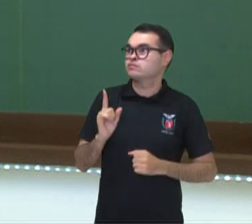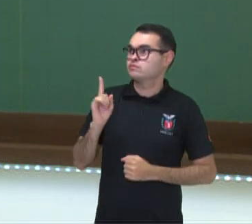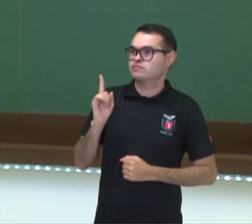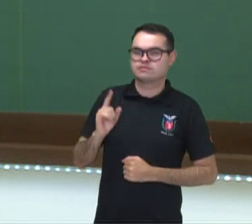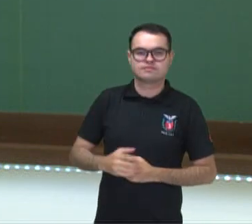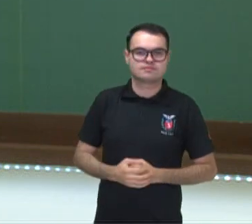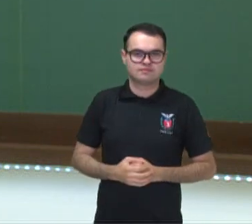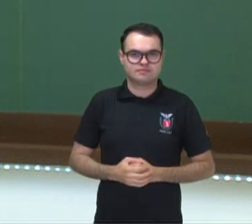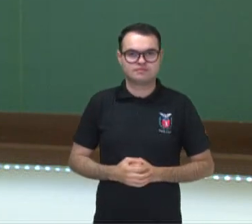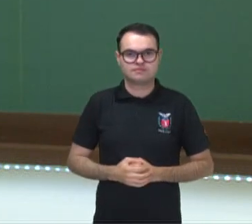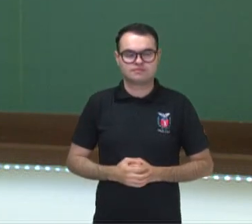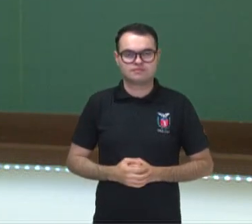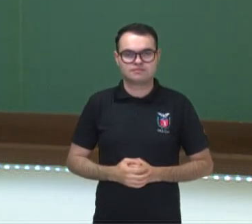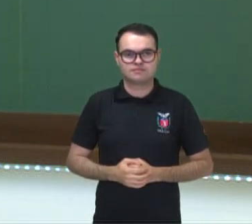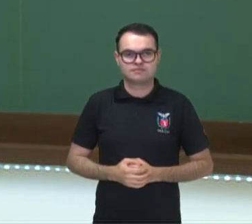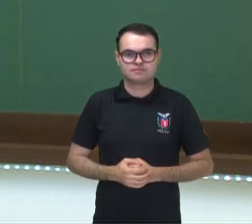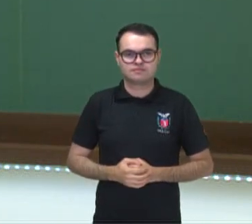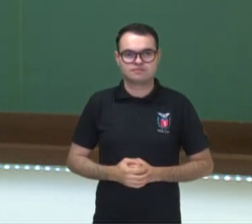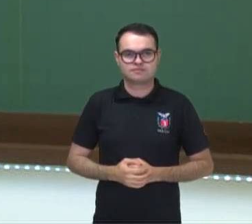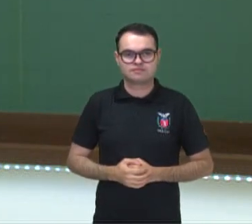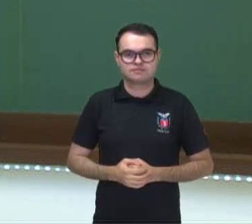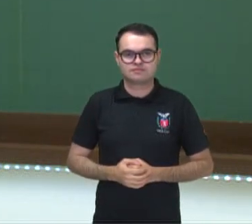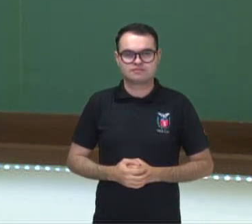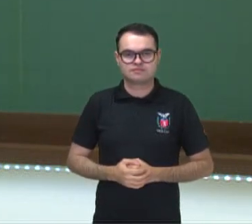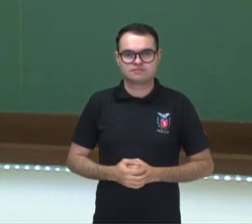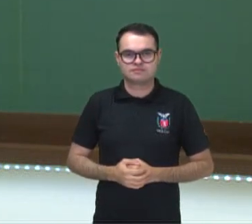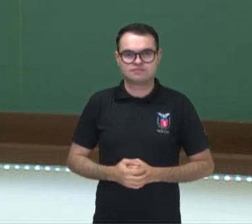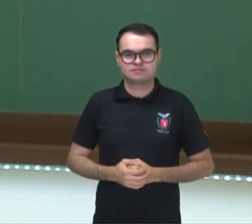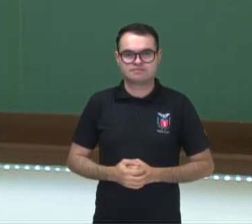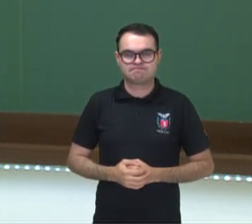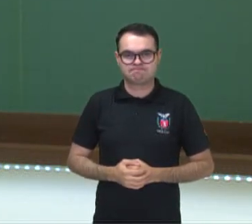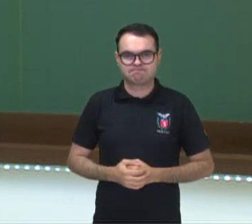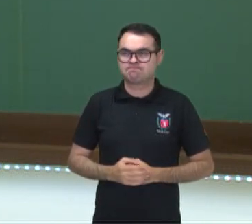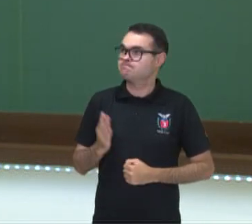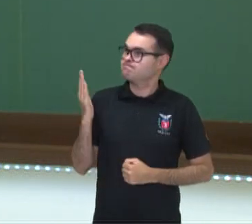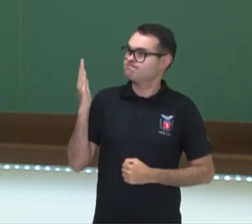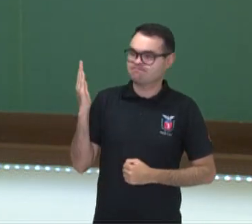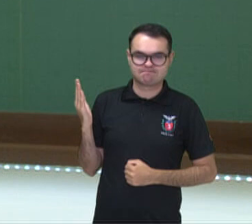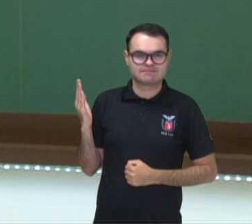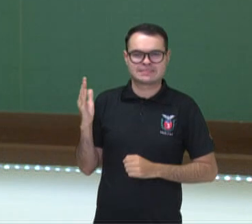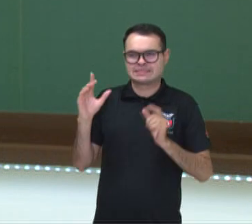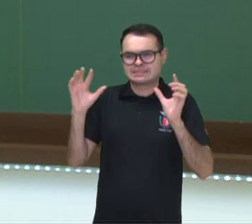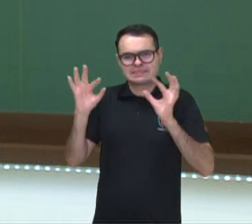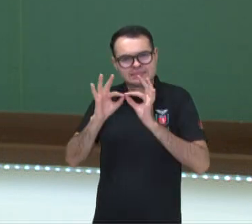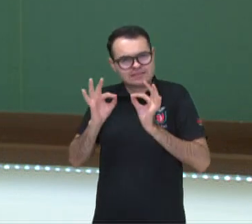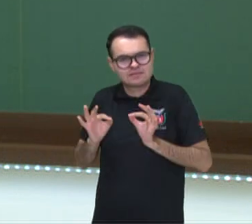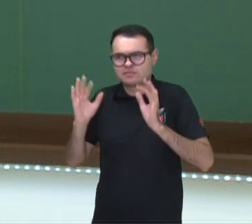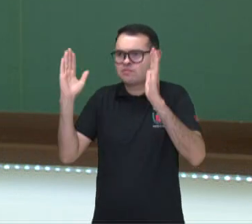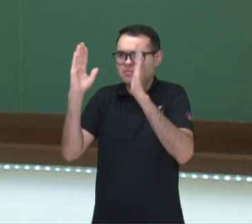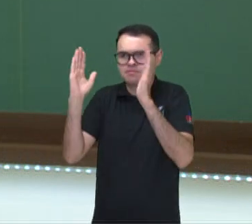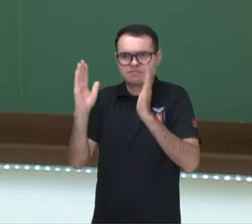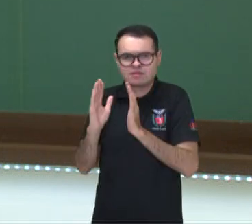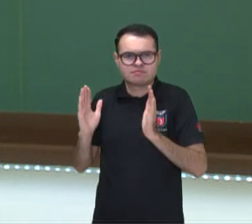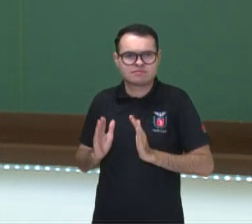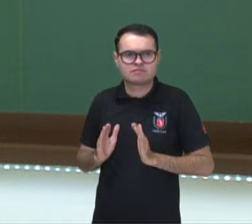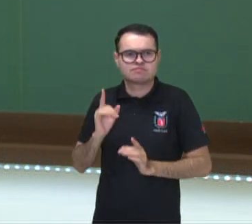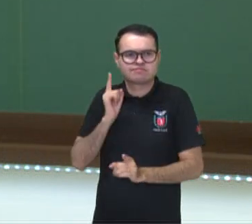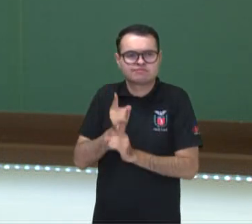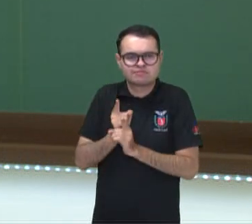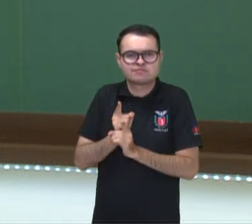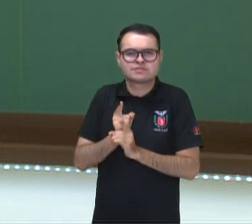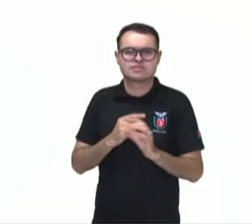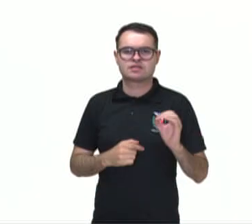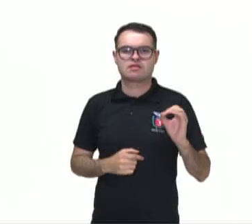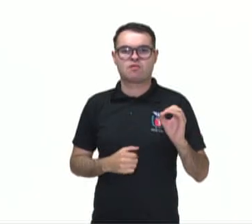menos 5 meios ali, eleva ao quadrado, dá 25 quartos, simplifica os dois 4, 25 menos